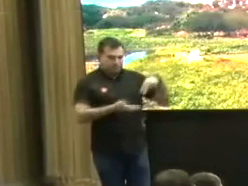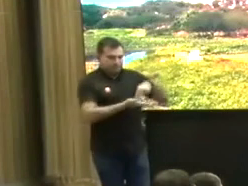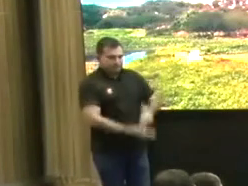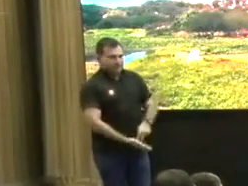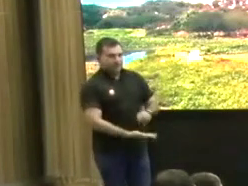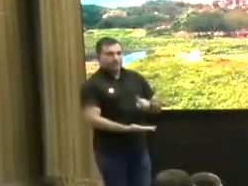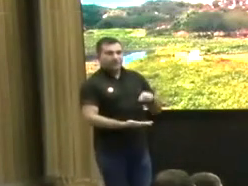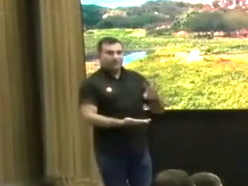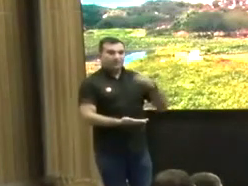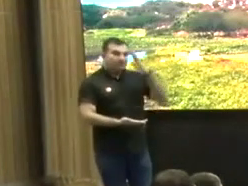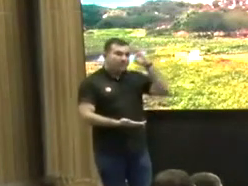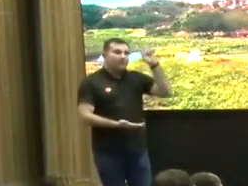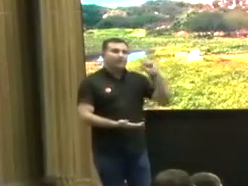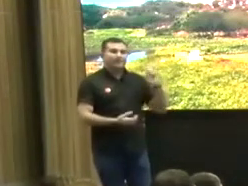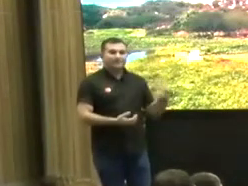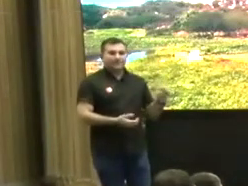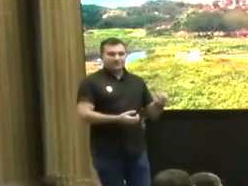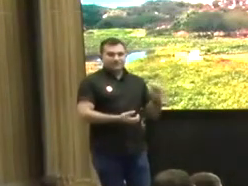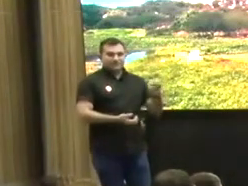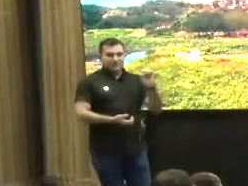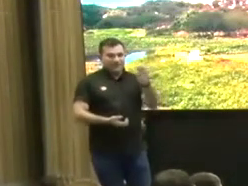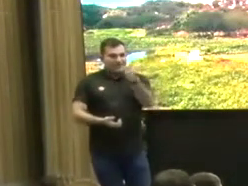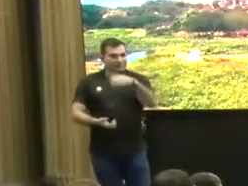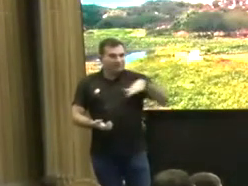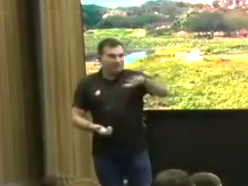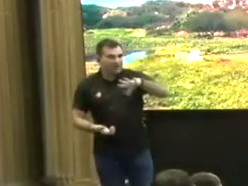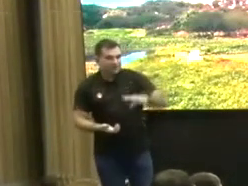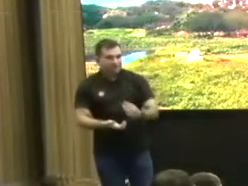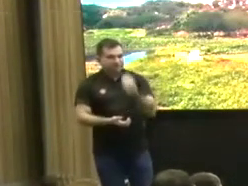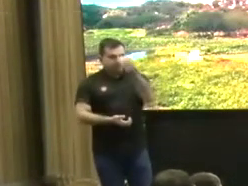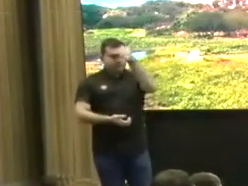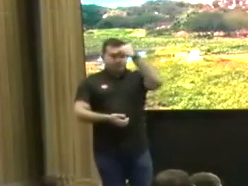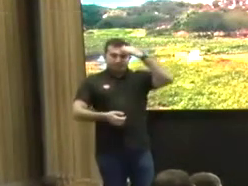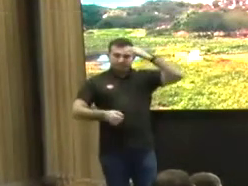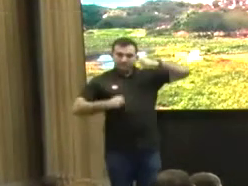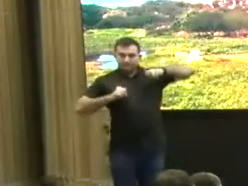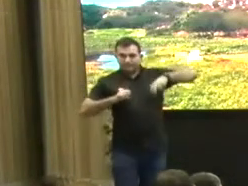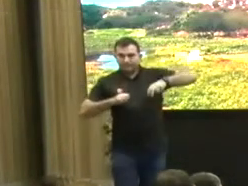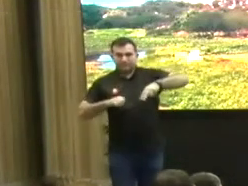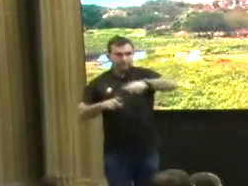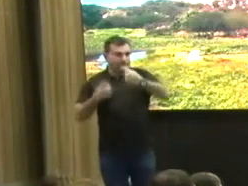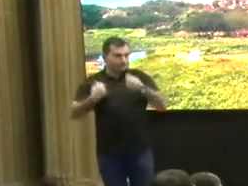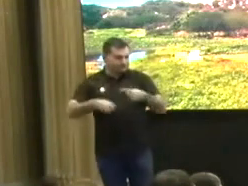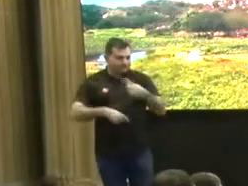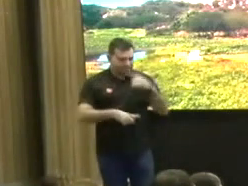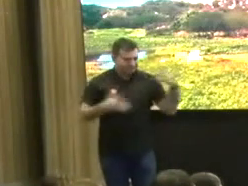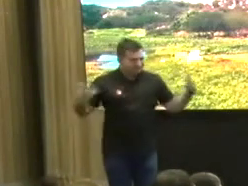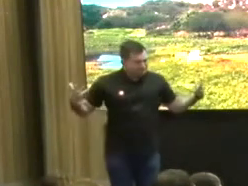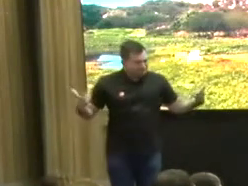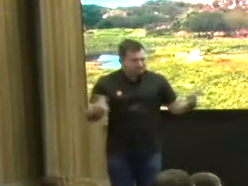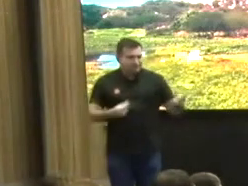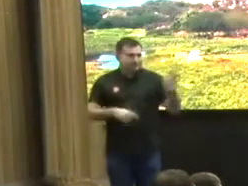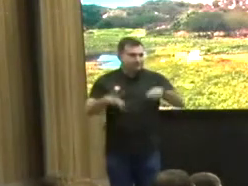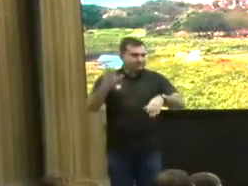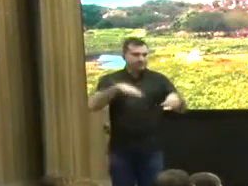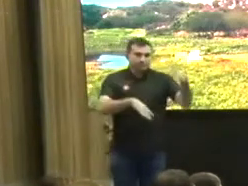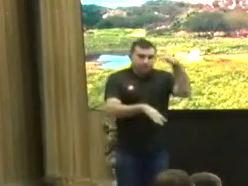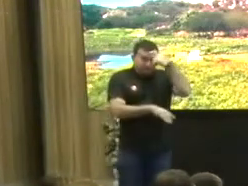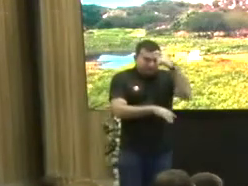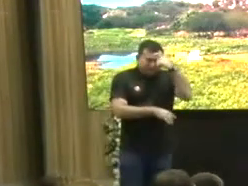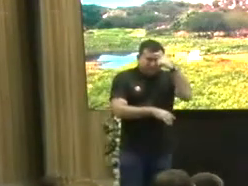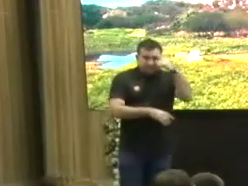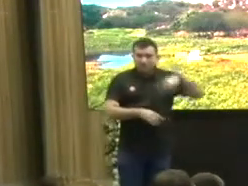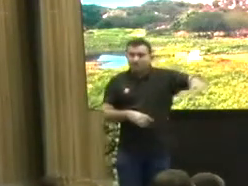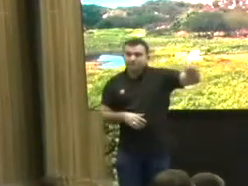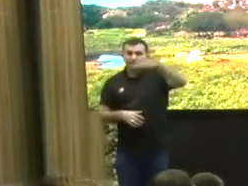nossa profissão é carregada de uma beleza, de uma potência, que infelizmente muitas vezes não temos consciência